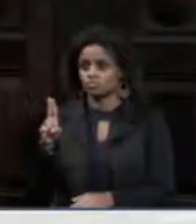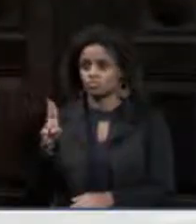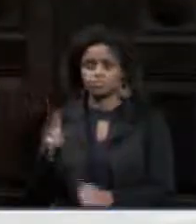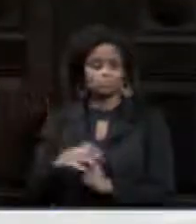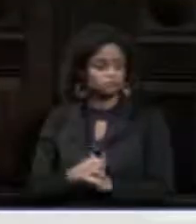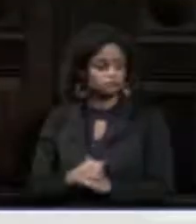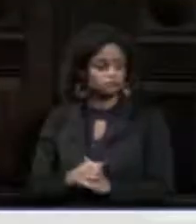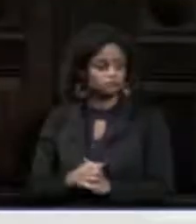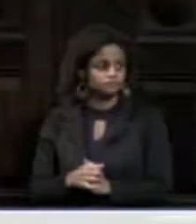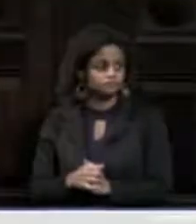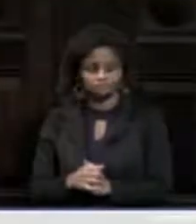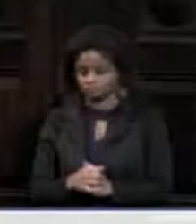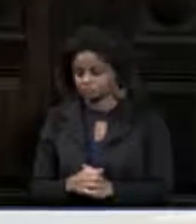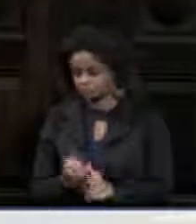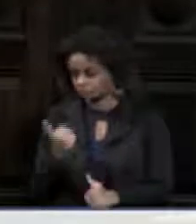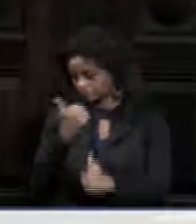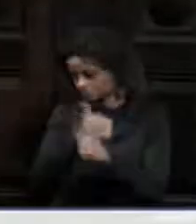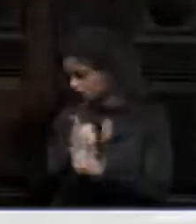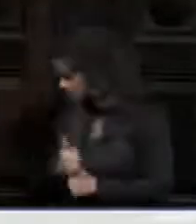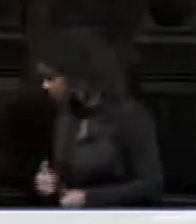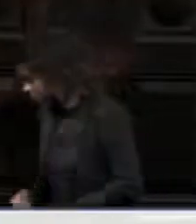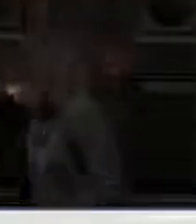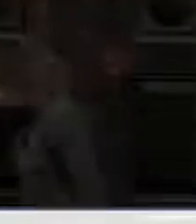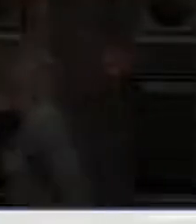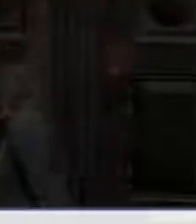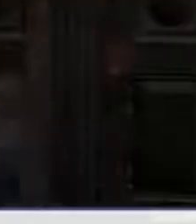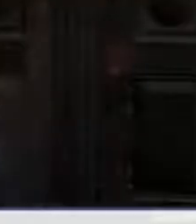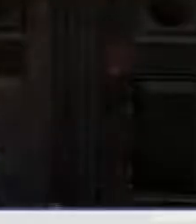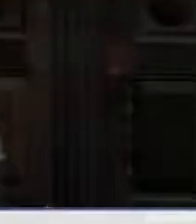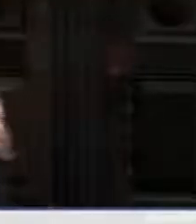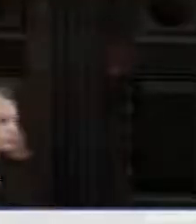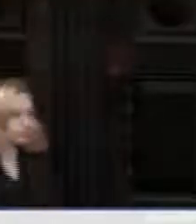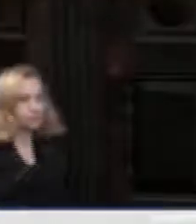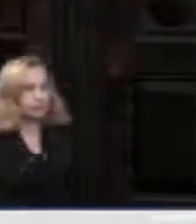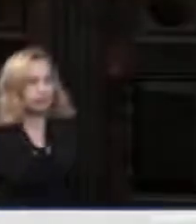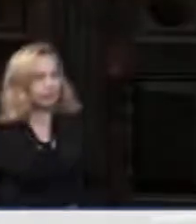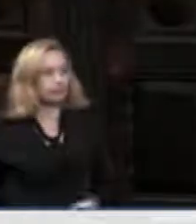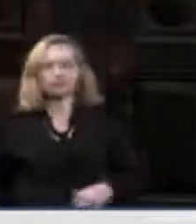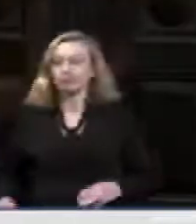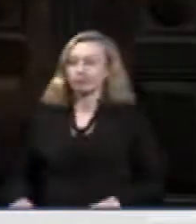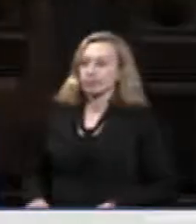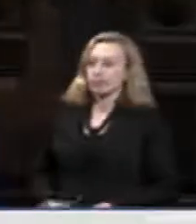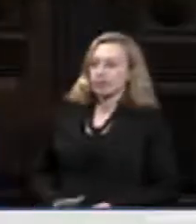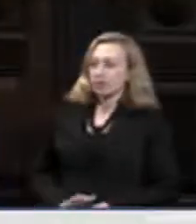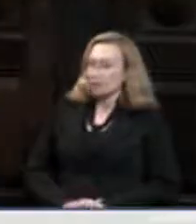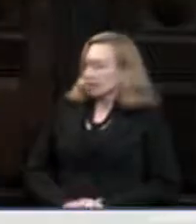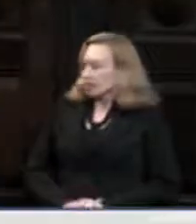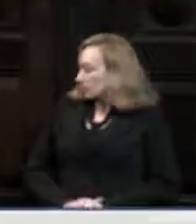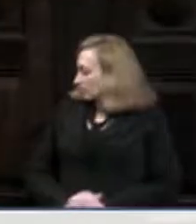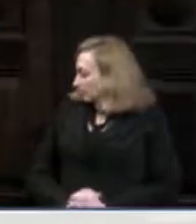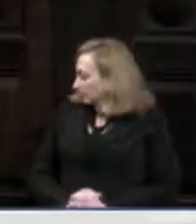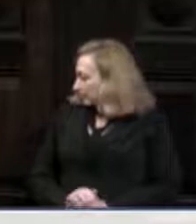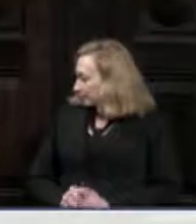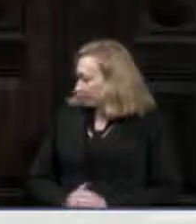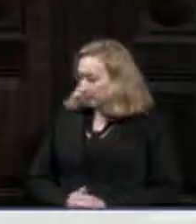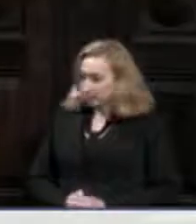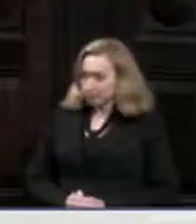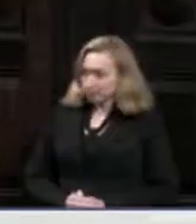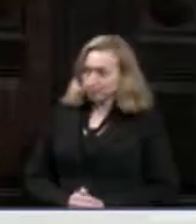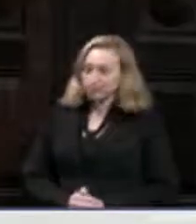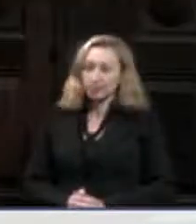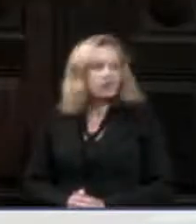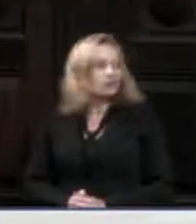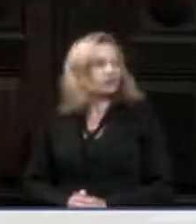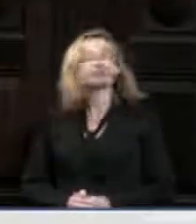ação judicial. E assim cresce a população de Monte Alto. Uma